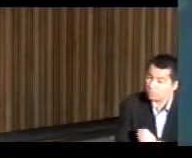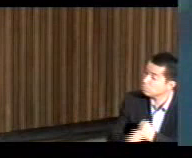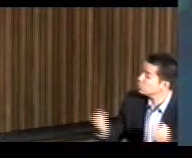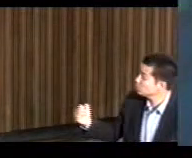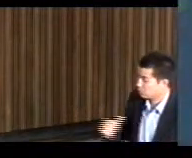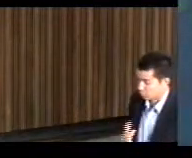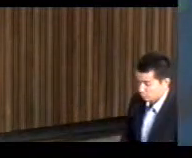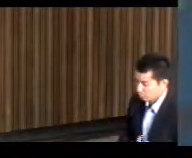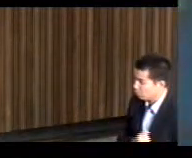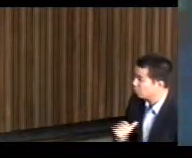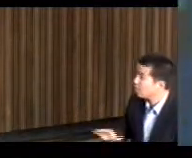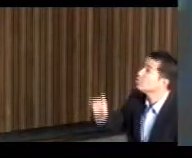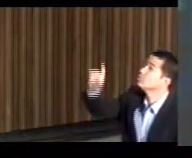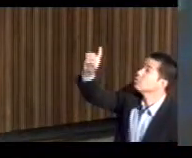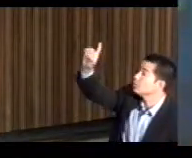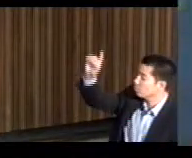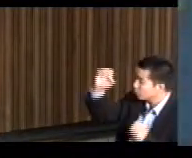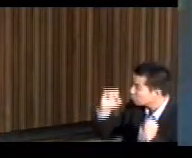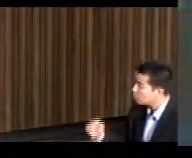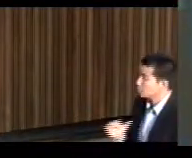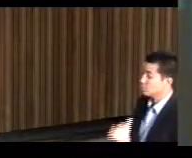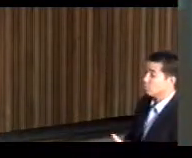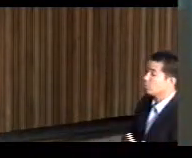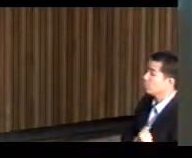para Deus.